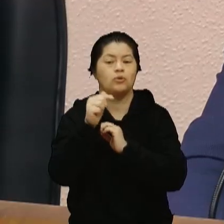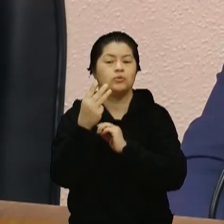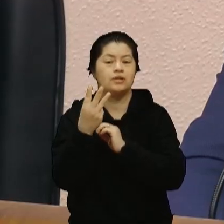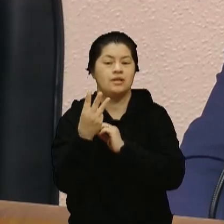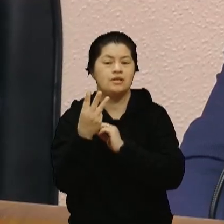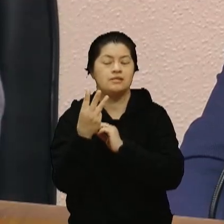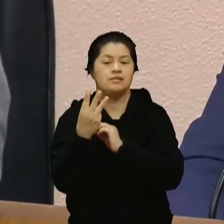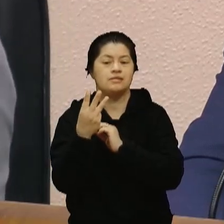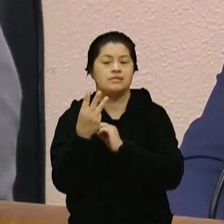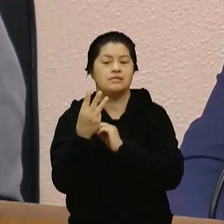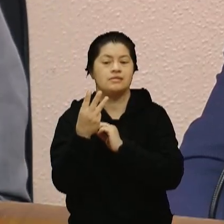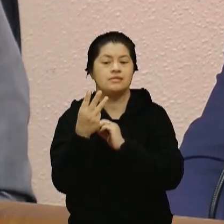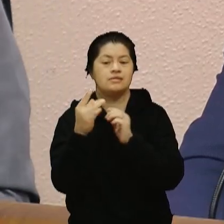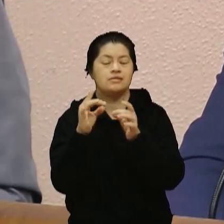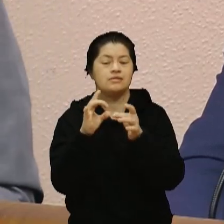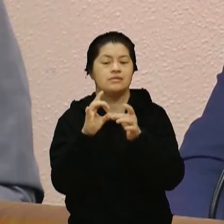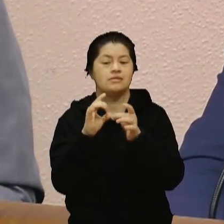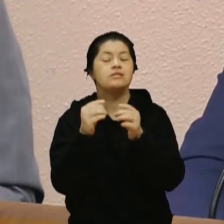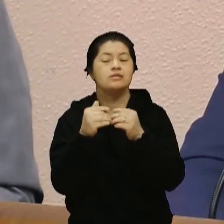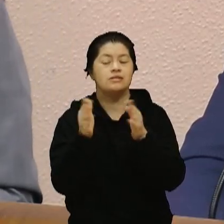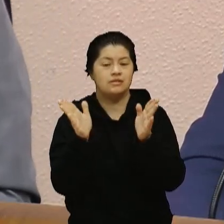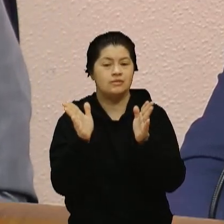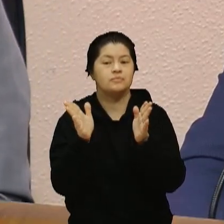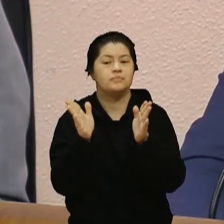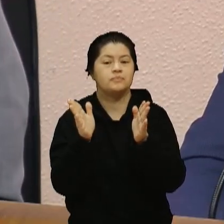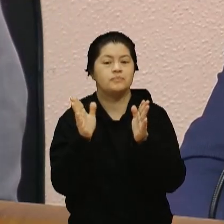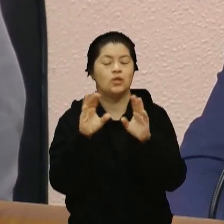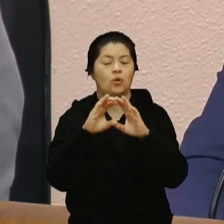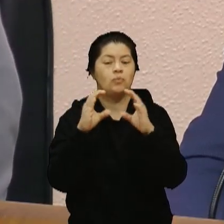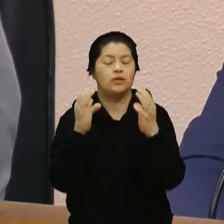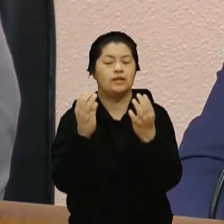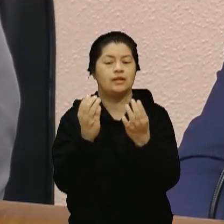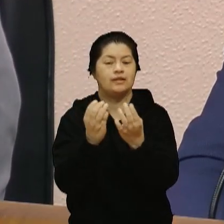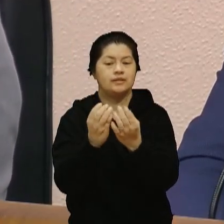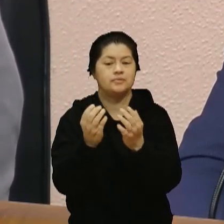11.3 do sinal aberto, né, para a comunidade.